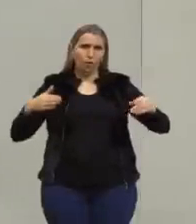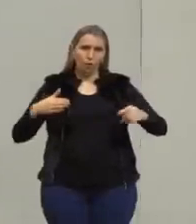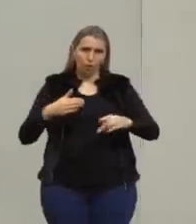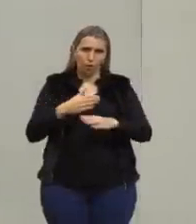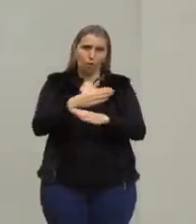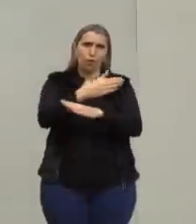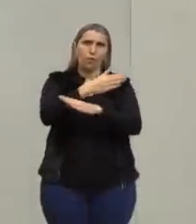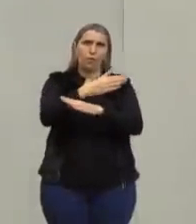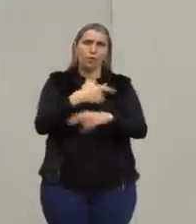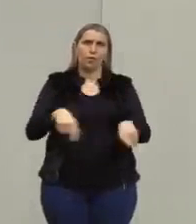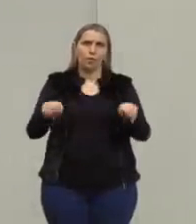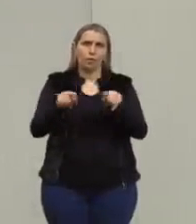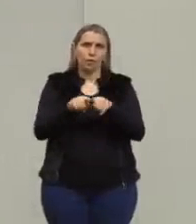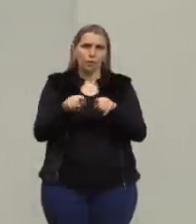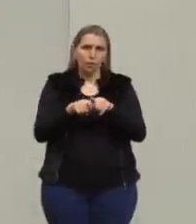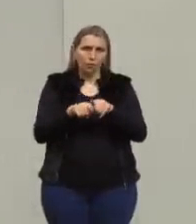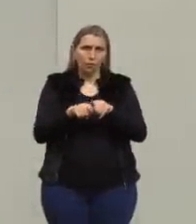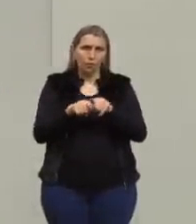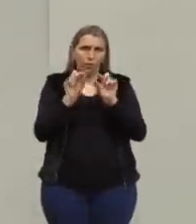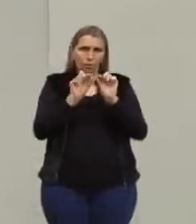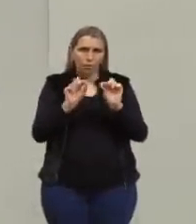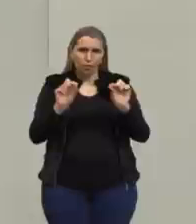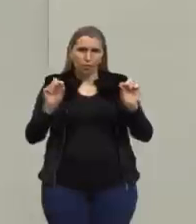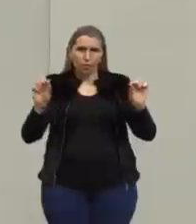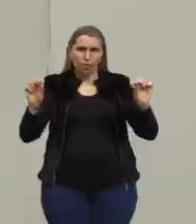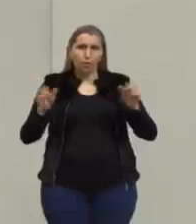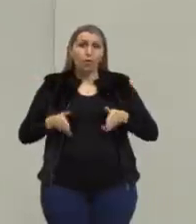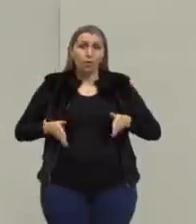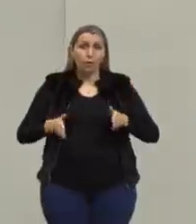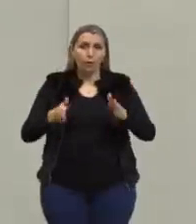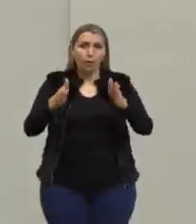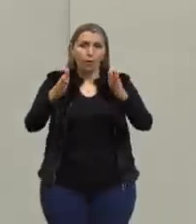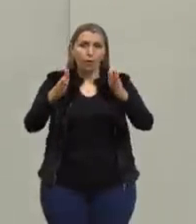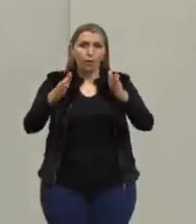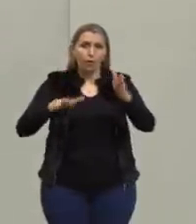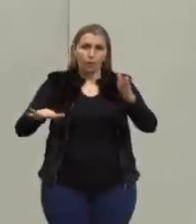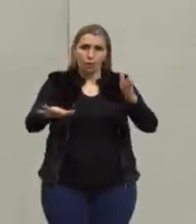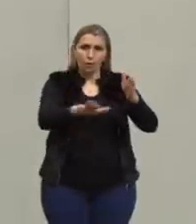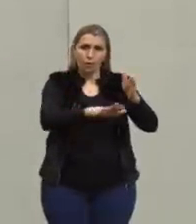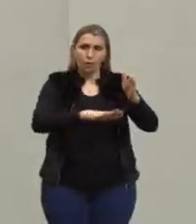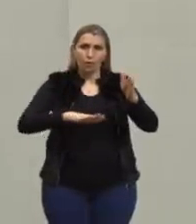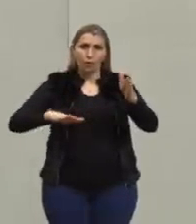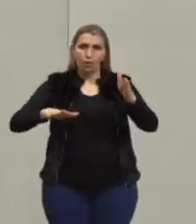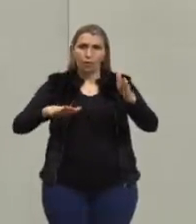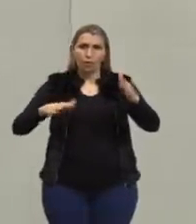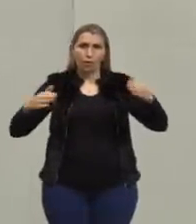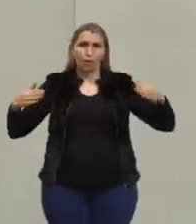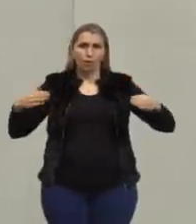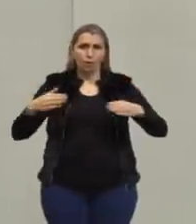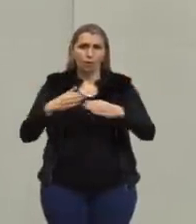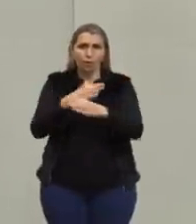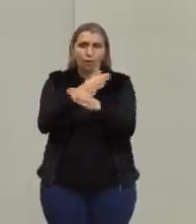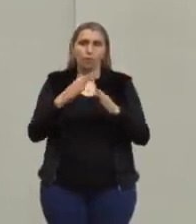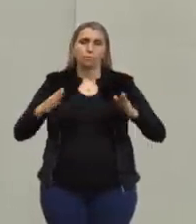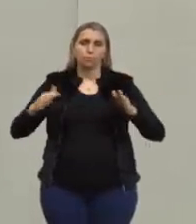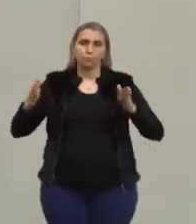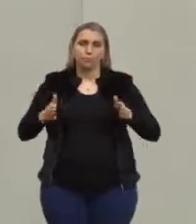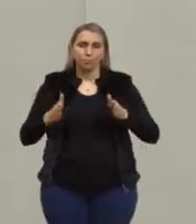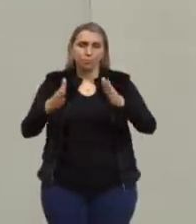transversais, e esses segmentos de retas paralelas, quando interceptados pelas retas